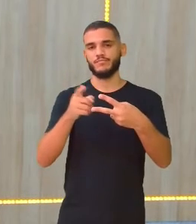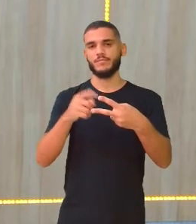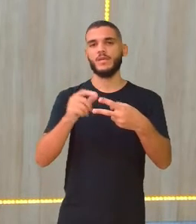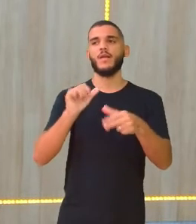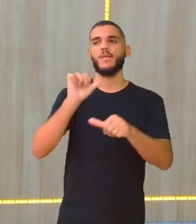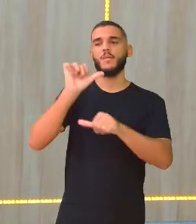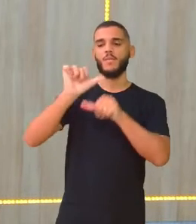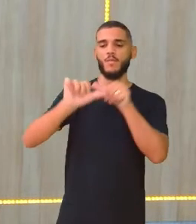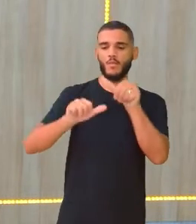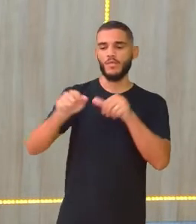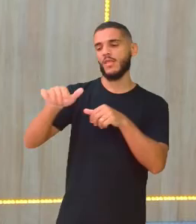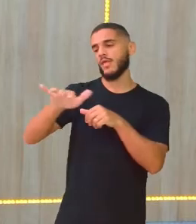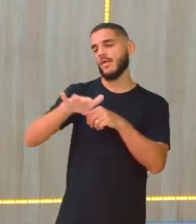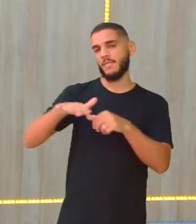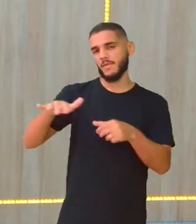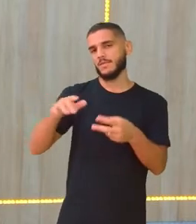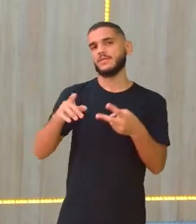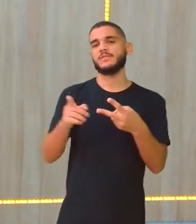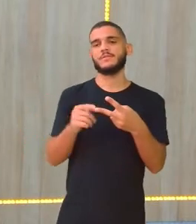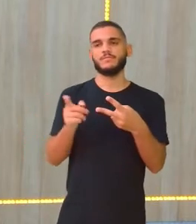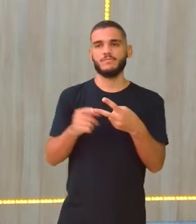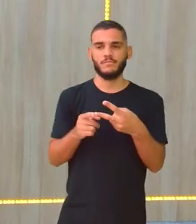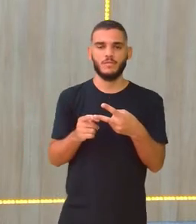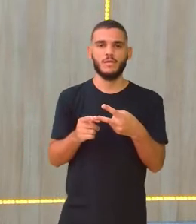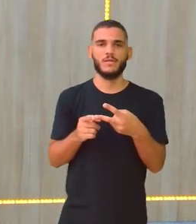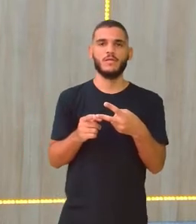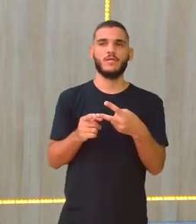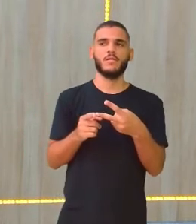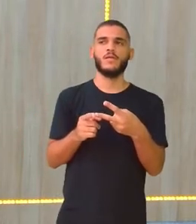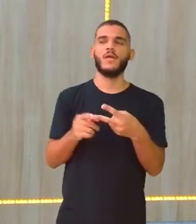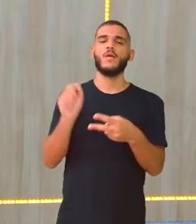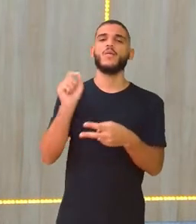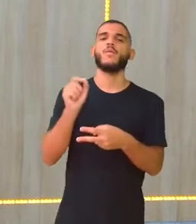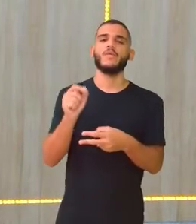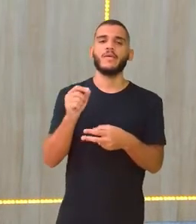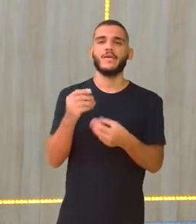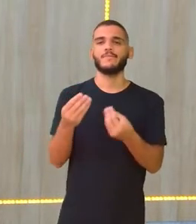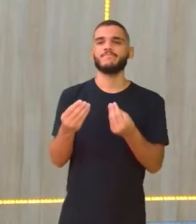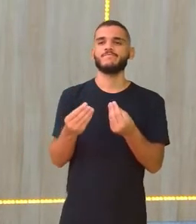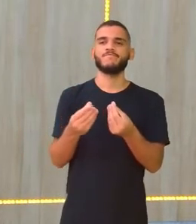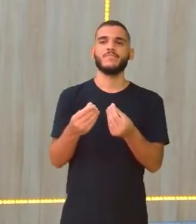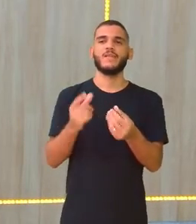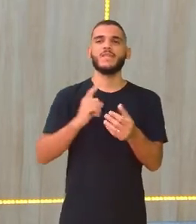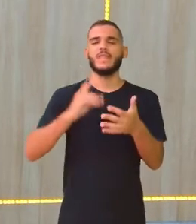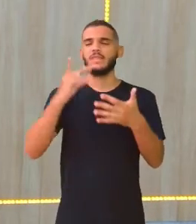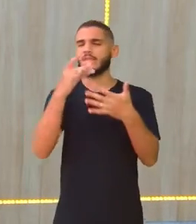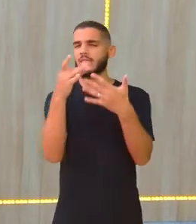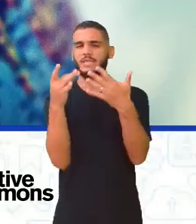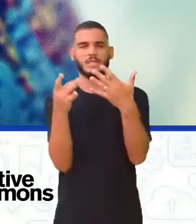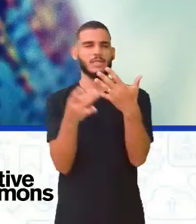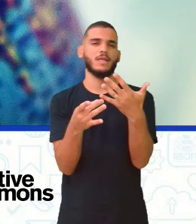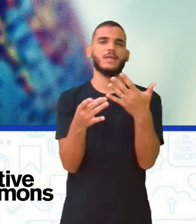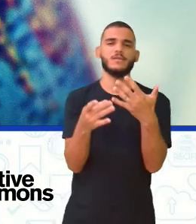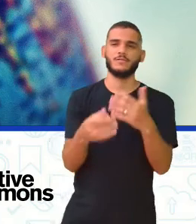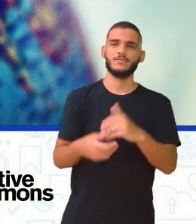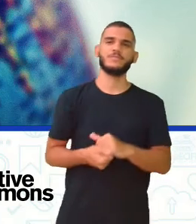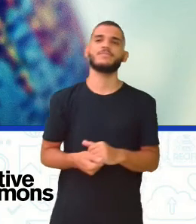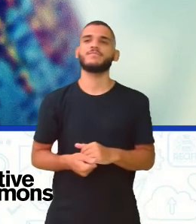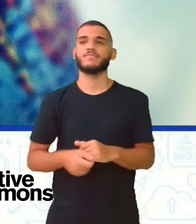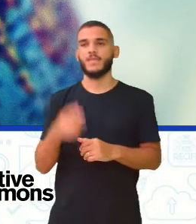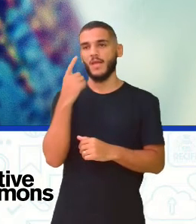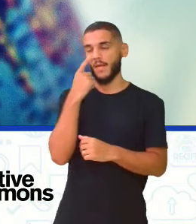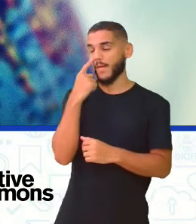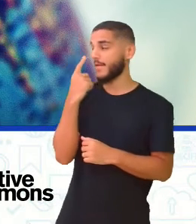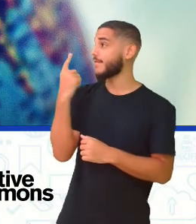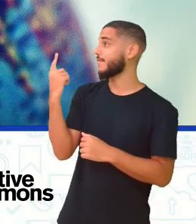relevo. Se a gente fala dos exógenos, eles vão ali esculpir. Então, ó, você vê aqui na tela, ó, os agentes endógenos,